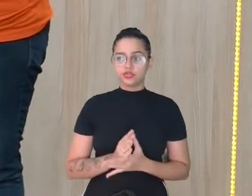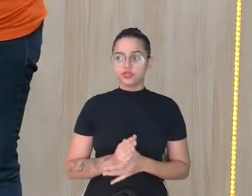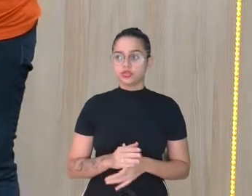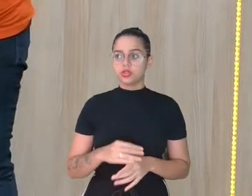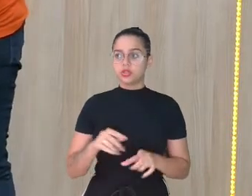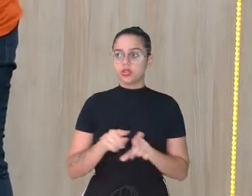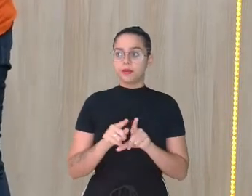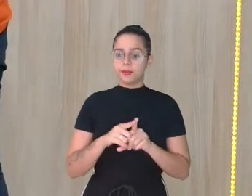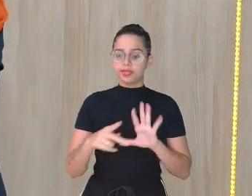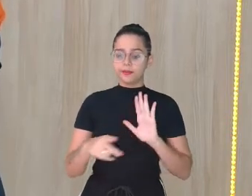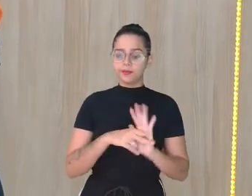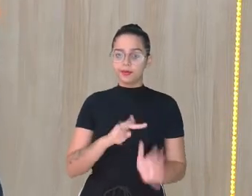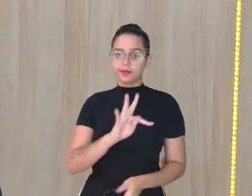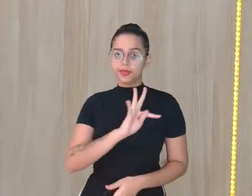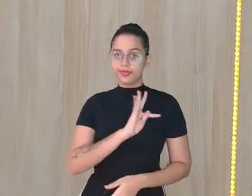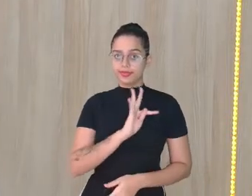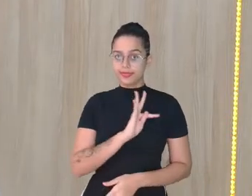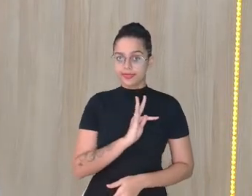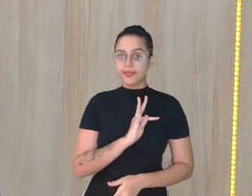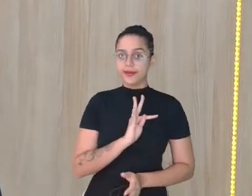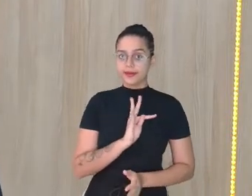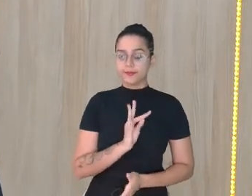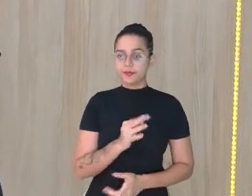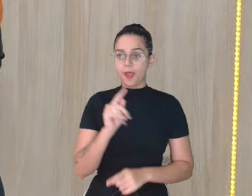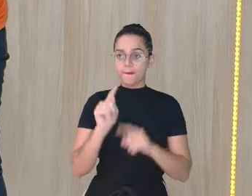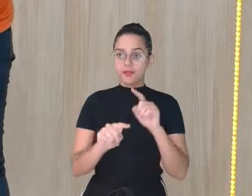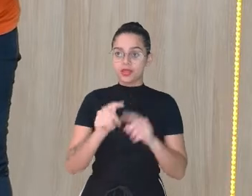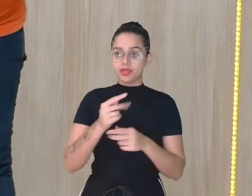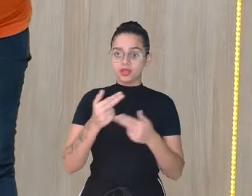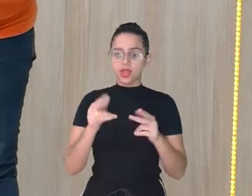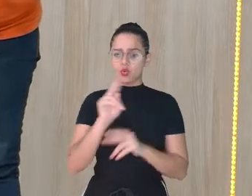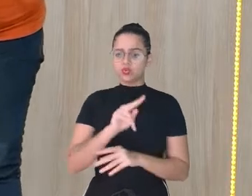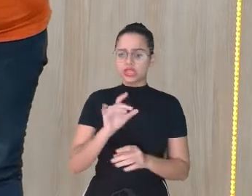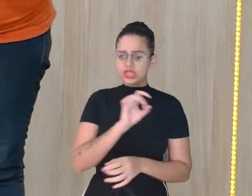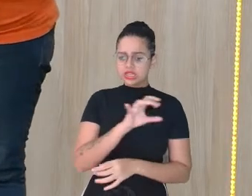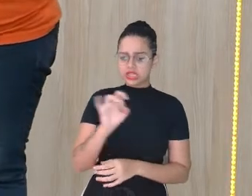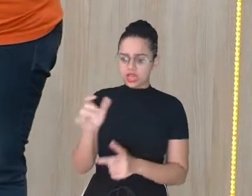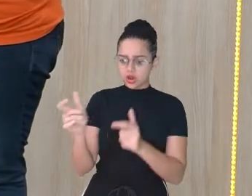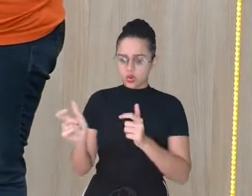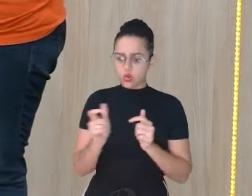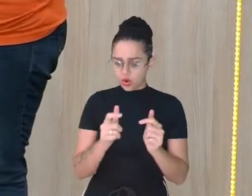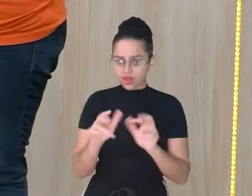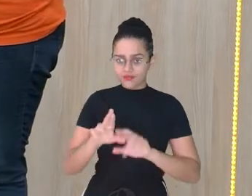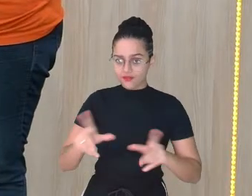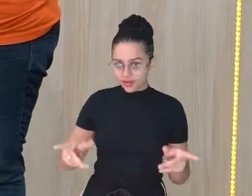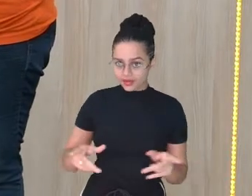própria técnica em si, os materiais utilizados em cada local, não é?